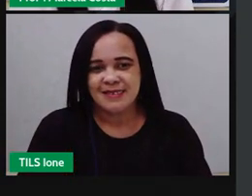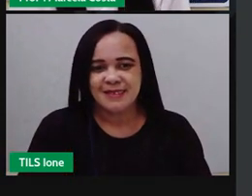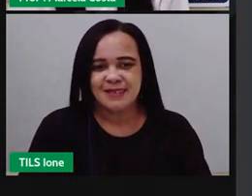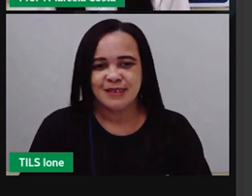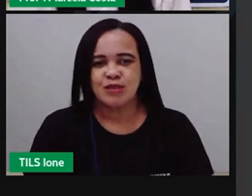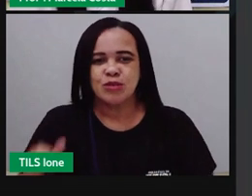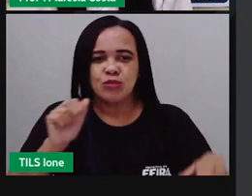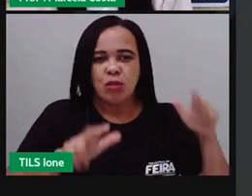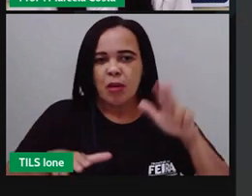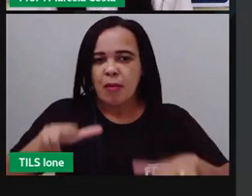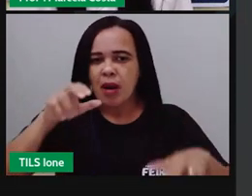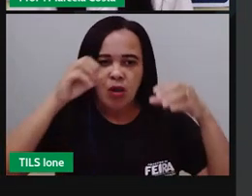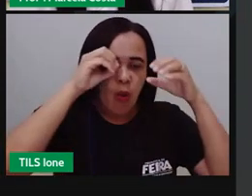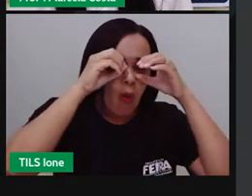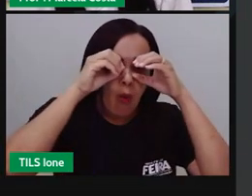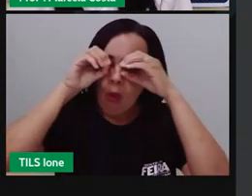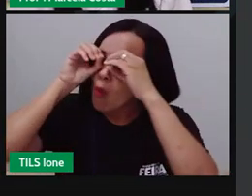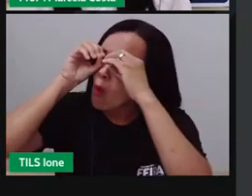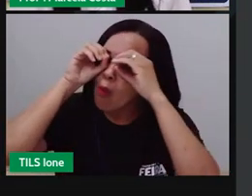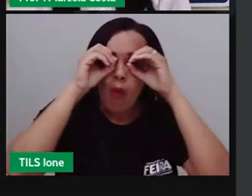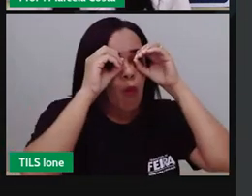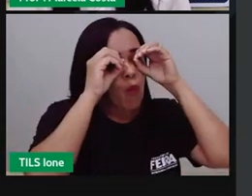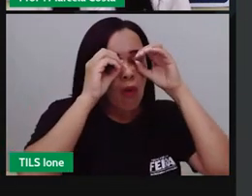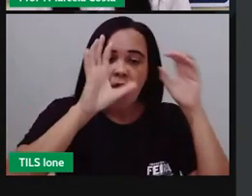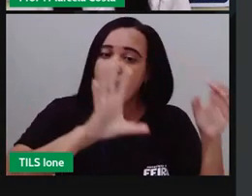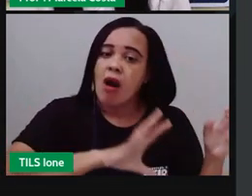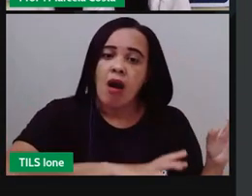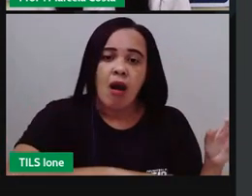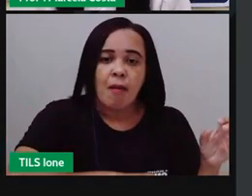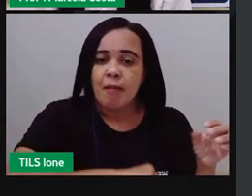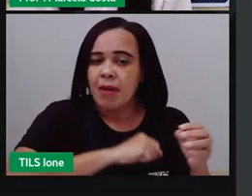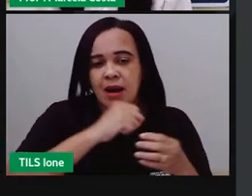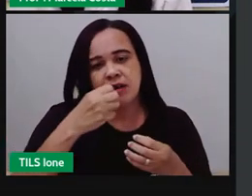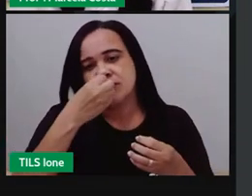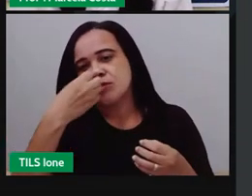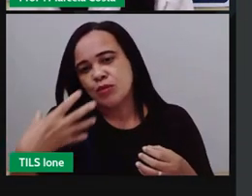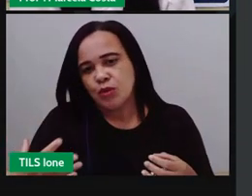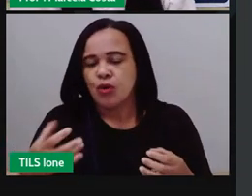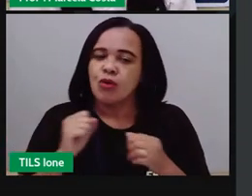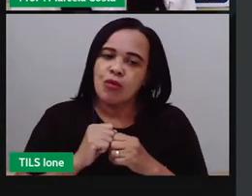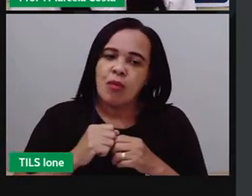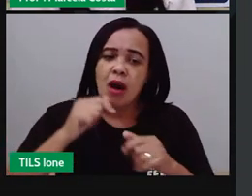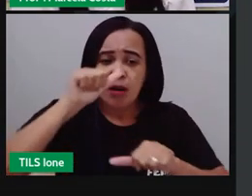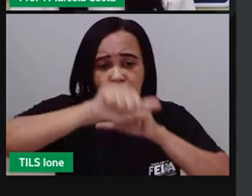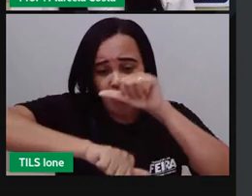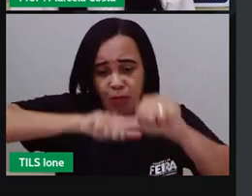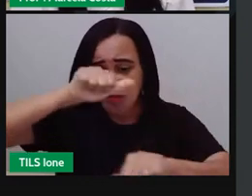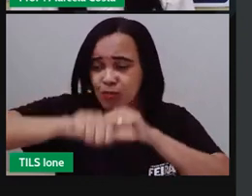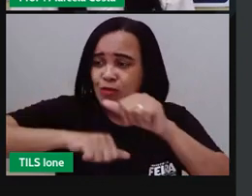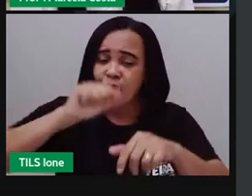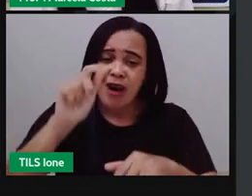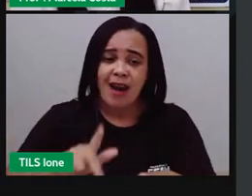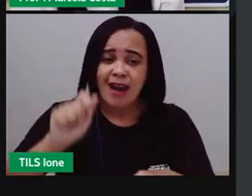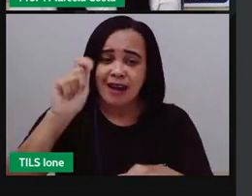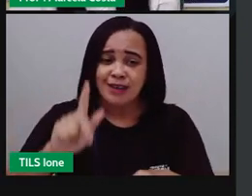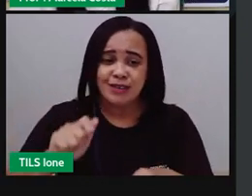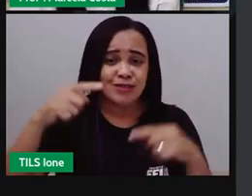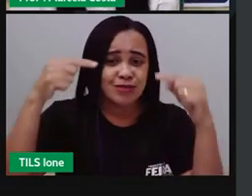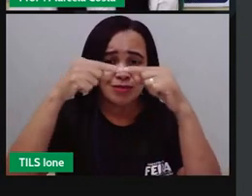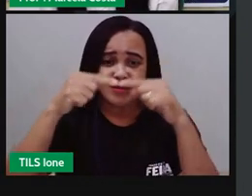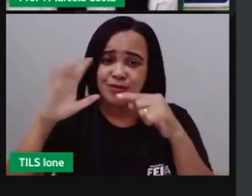O camaleão, amado a comeleira, resolveu ficar azul como o céu de primavera.